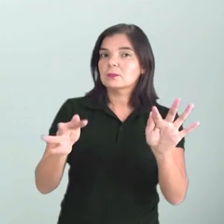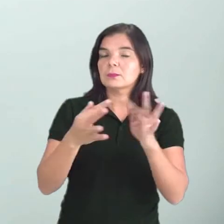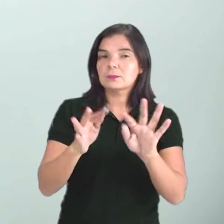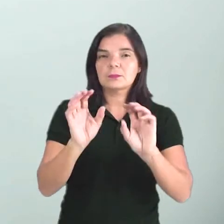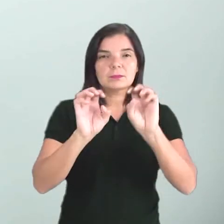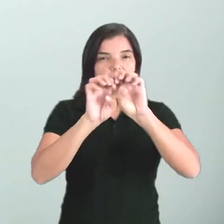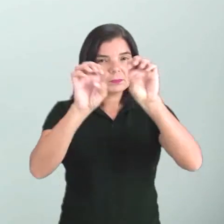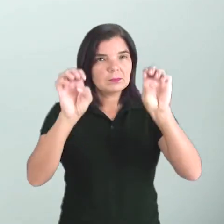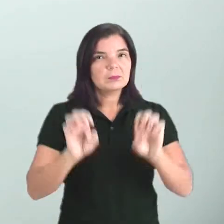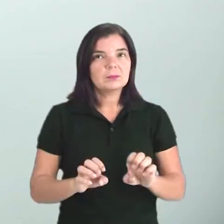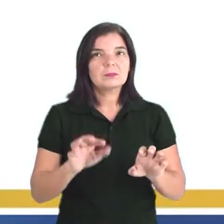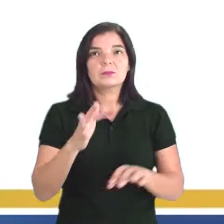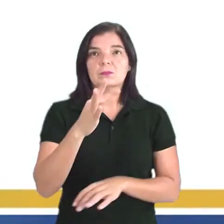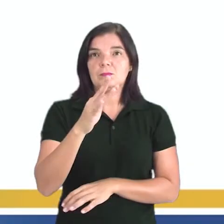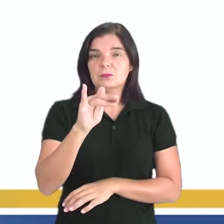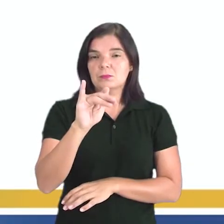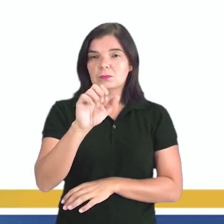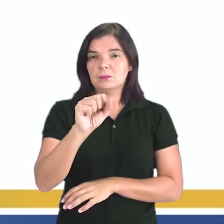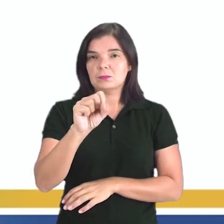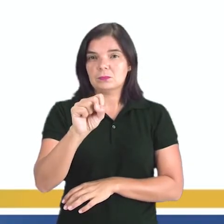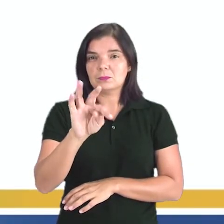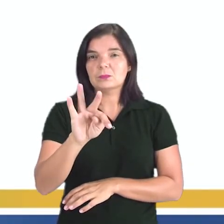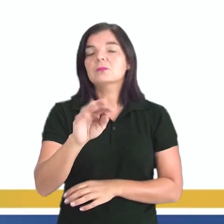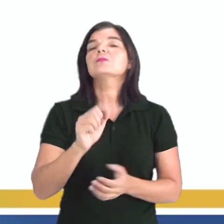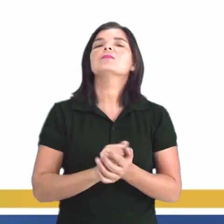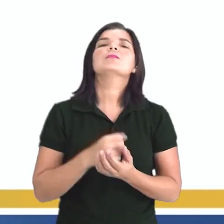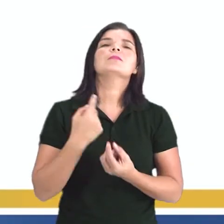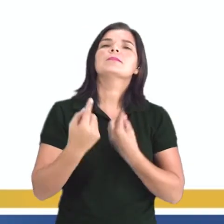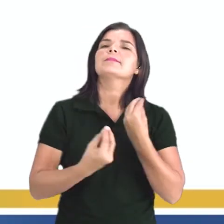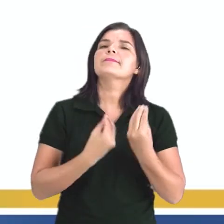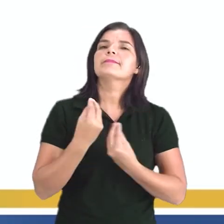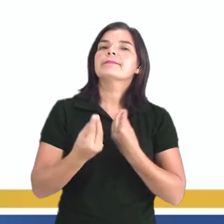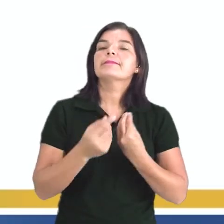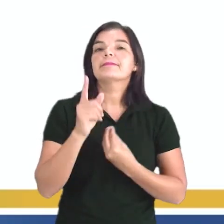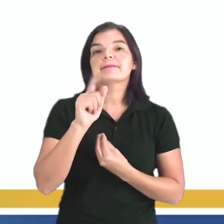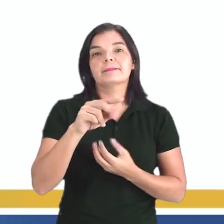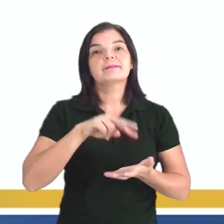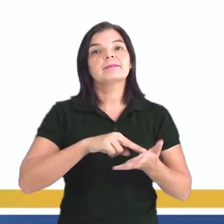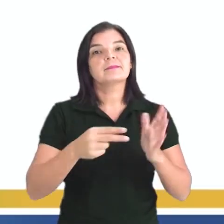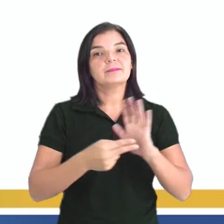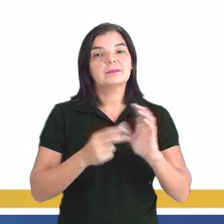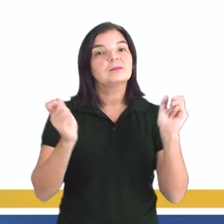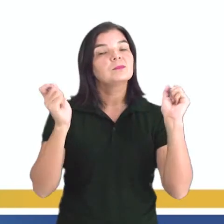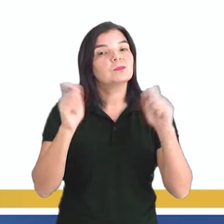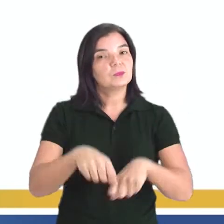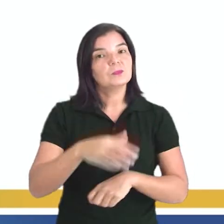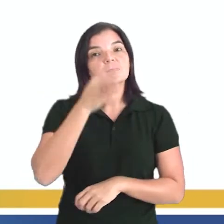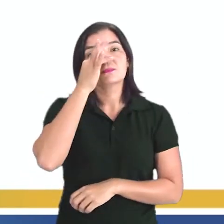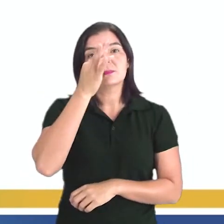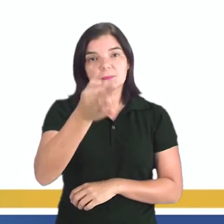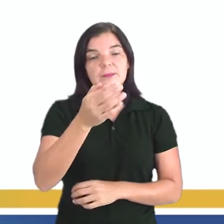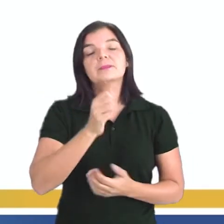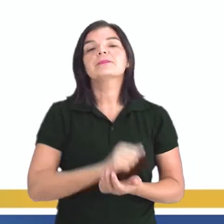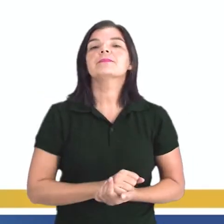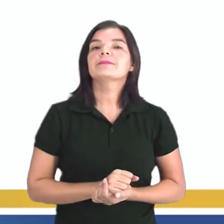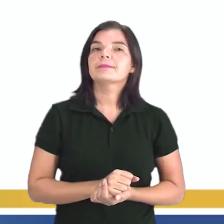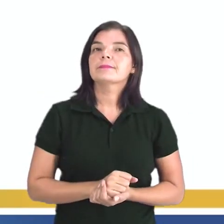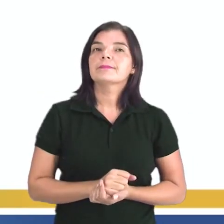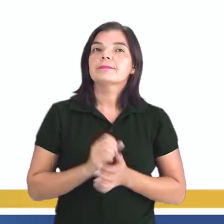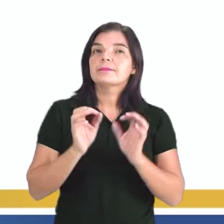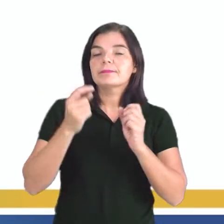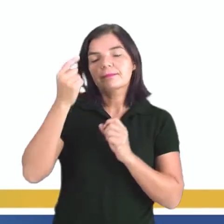na estrutura do first conditional. Por que no first conditional? Porque é no first conditional que a gente fala sobre possibilidades futuras, né? Então, vocês